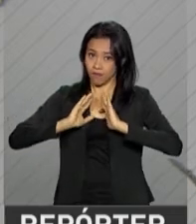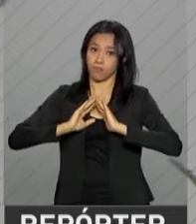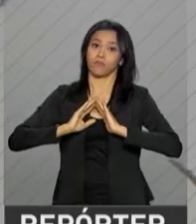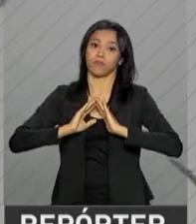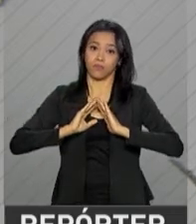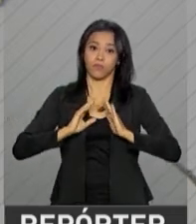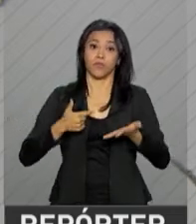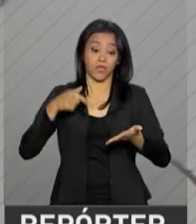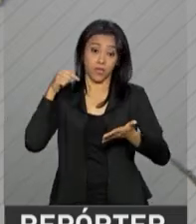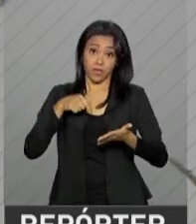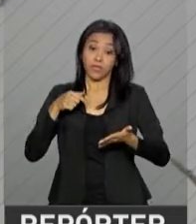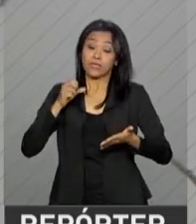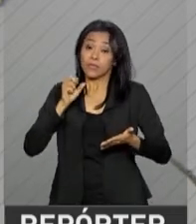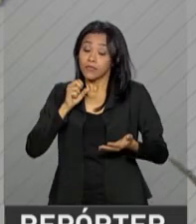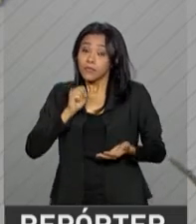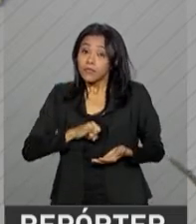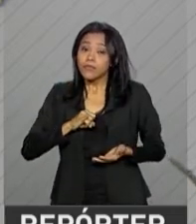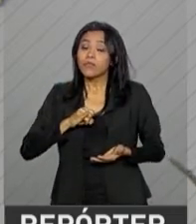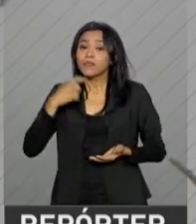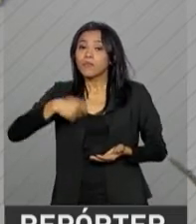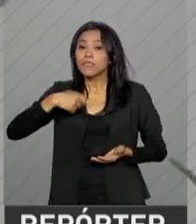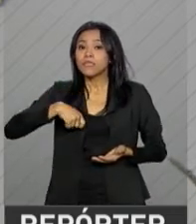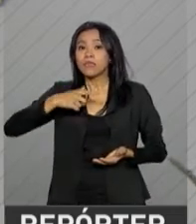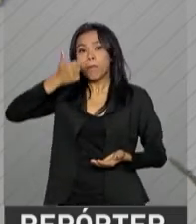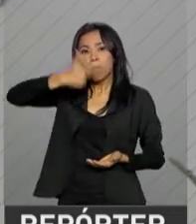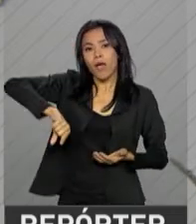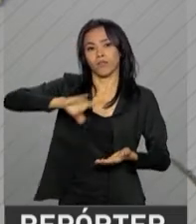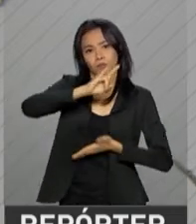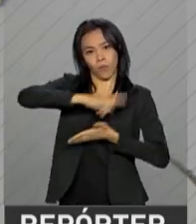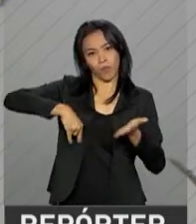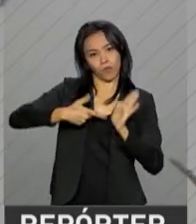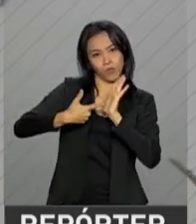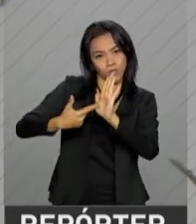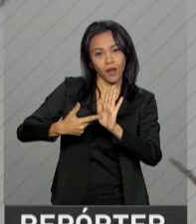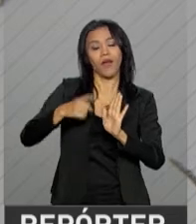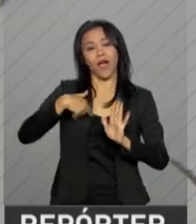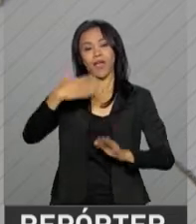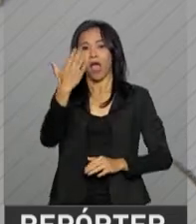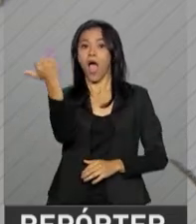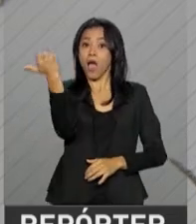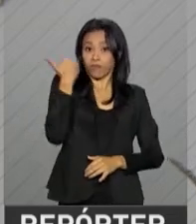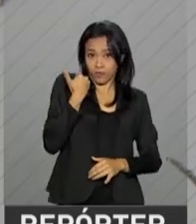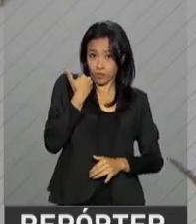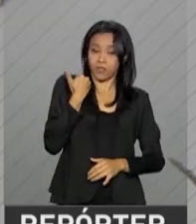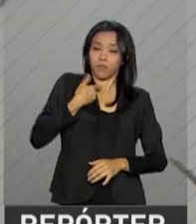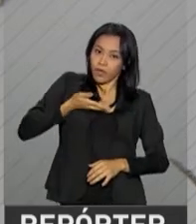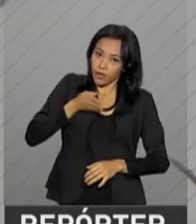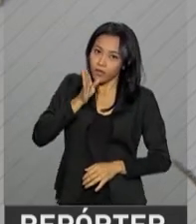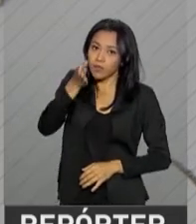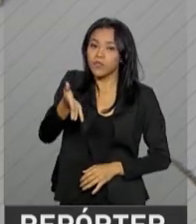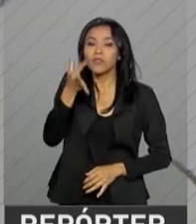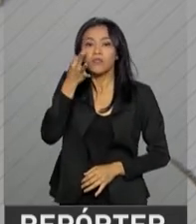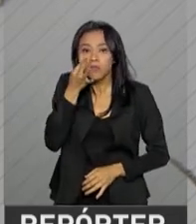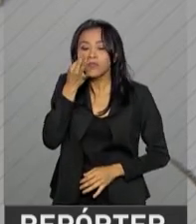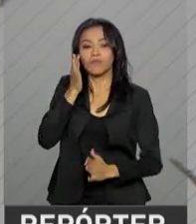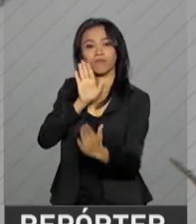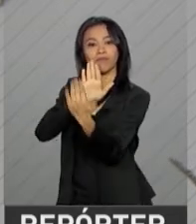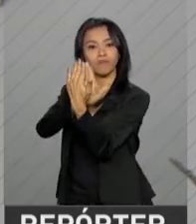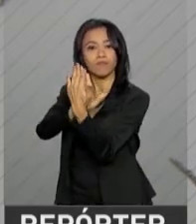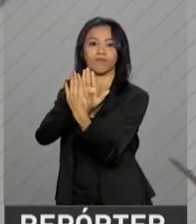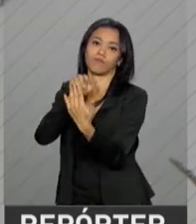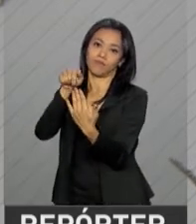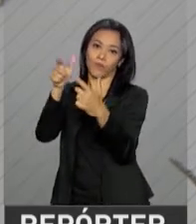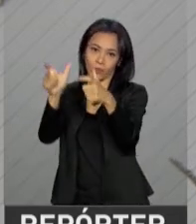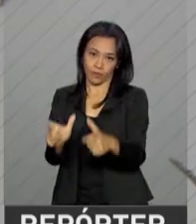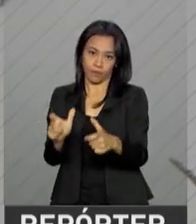correios caso seja necessário apresentar algum documento o trabalhador será chamado para comparecer a uma agência a expectativa do